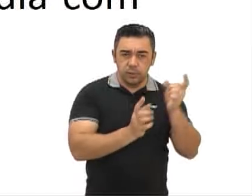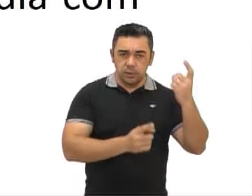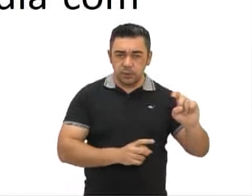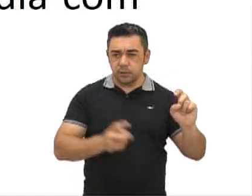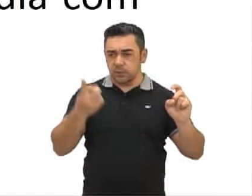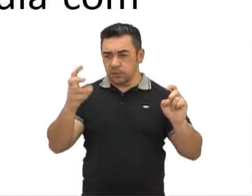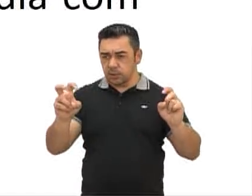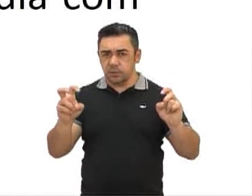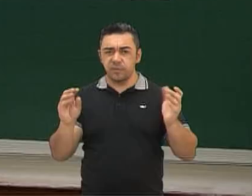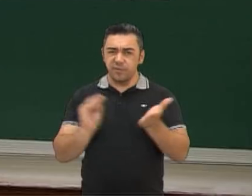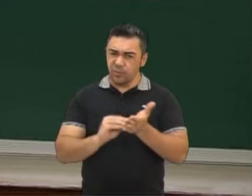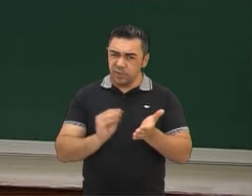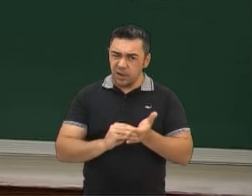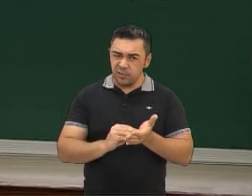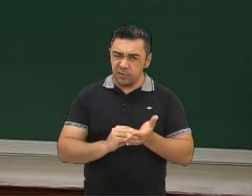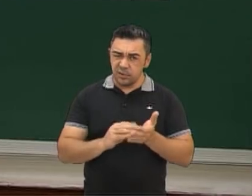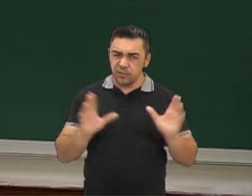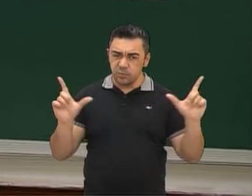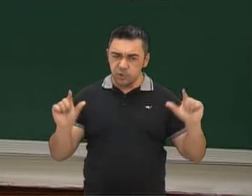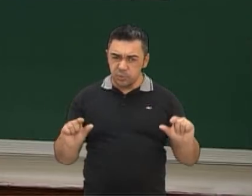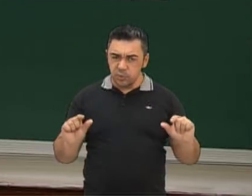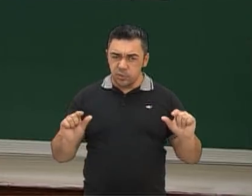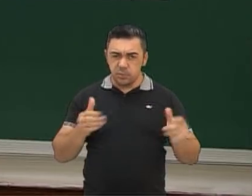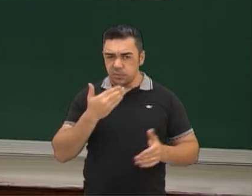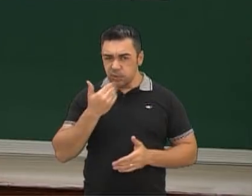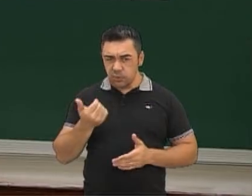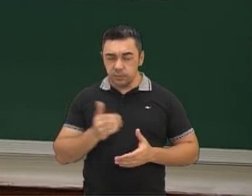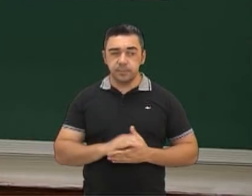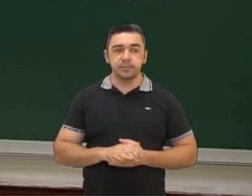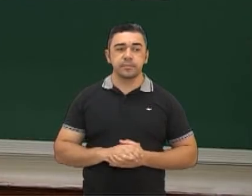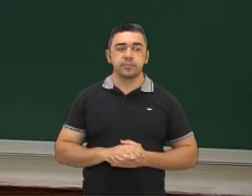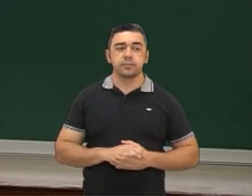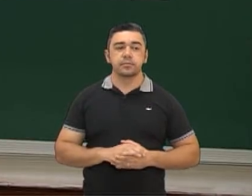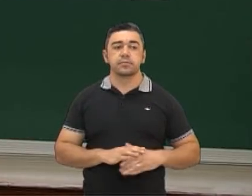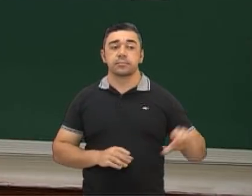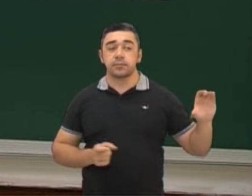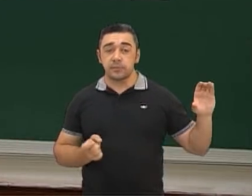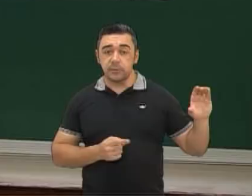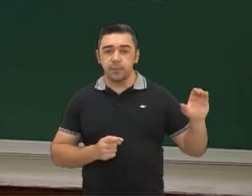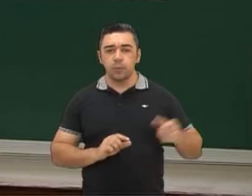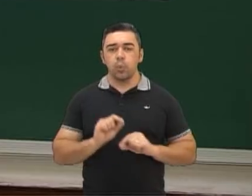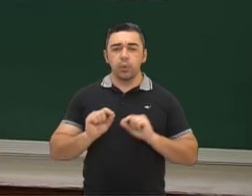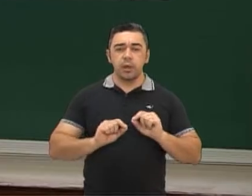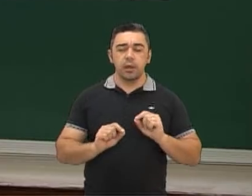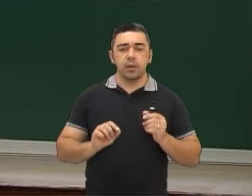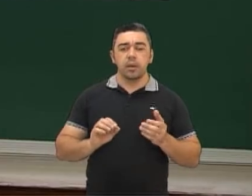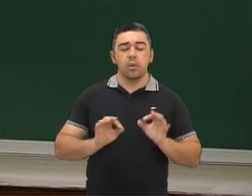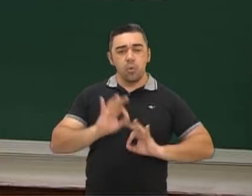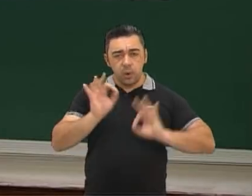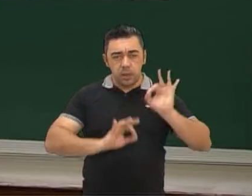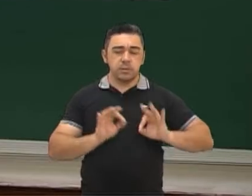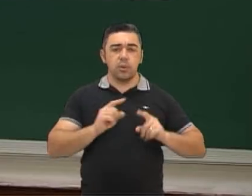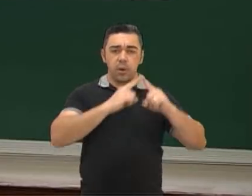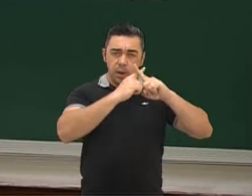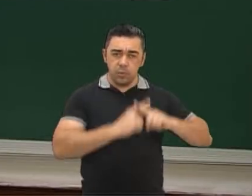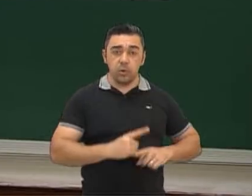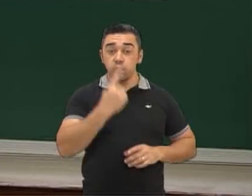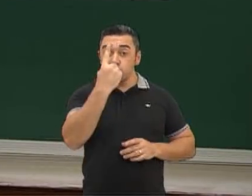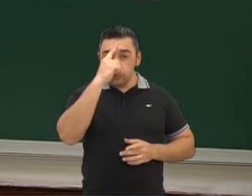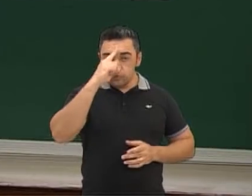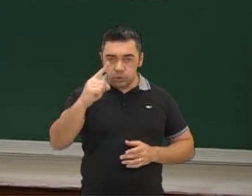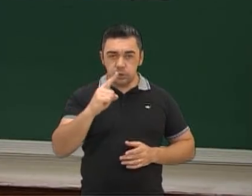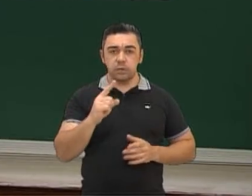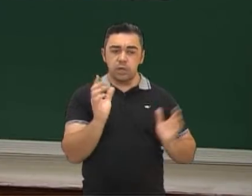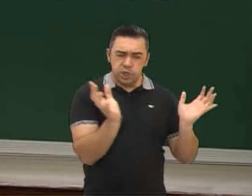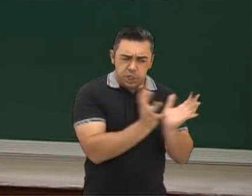muita gente, faltava gente, então vamos diminuir, que daí fica melhor para jogar, né? A ideia de organizar um evento de um dia com várias